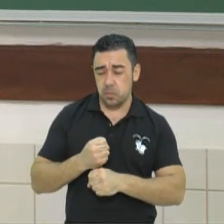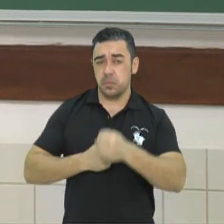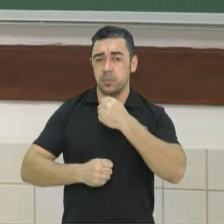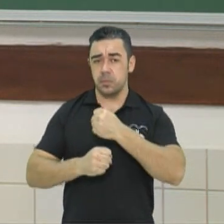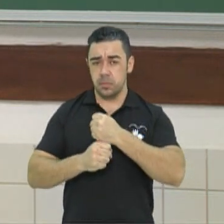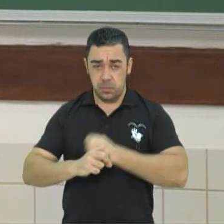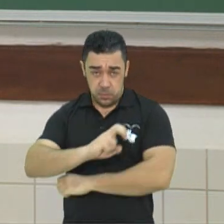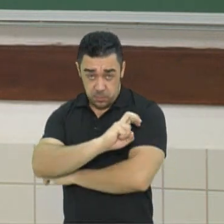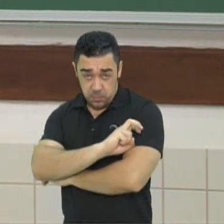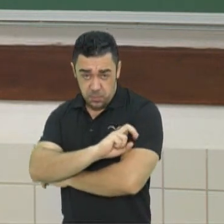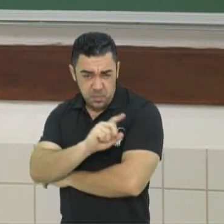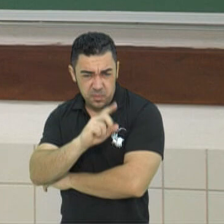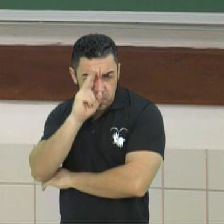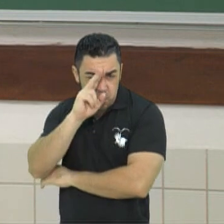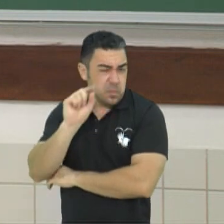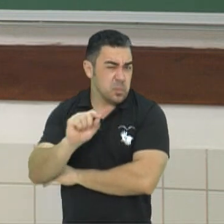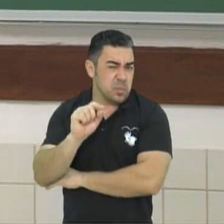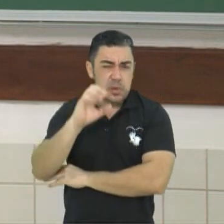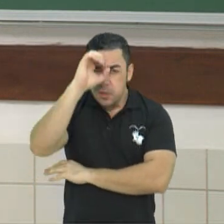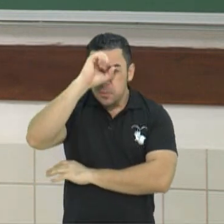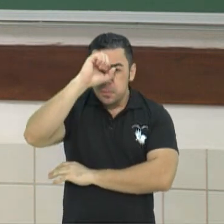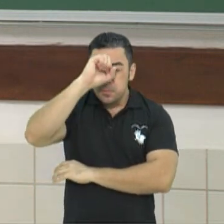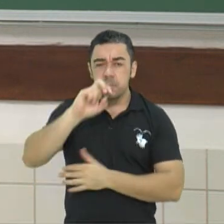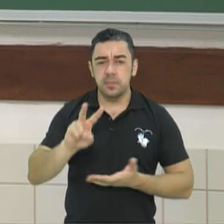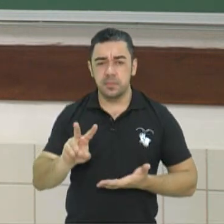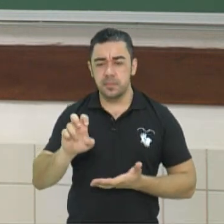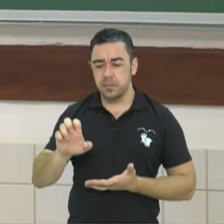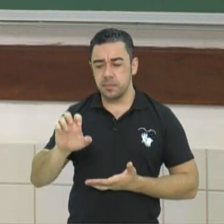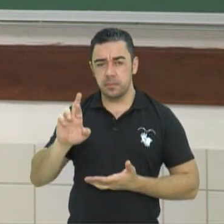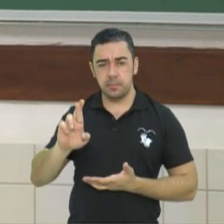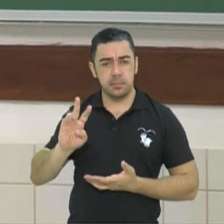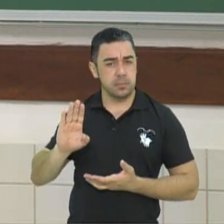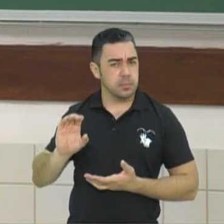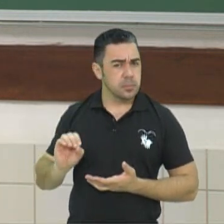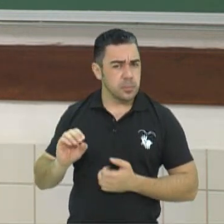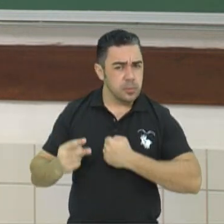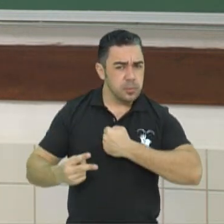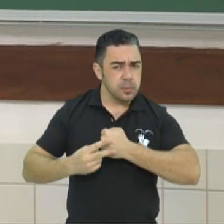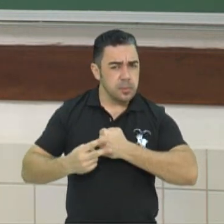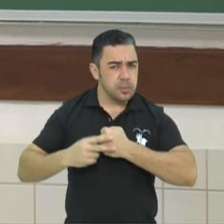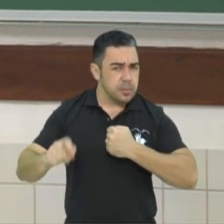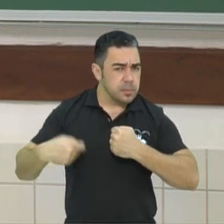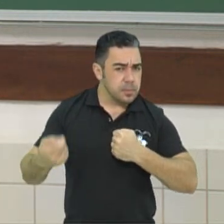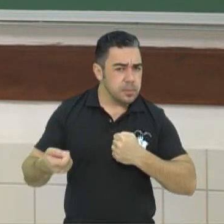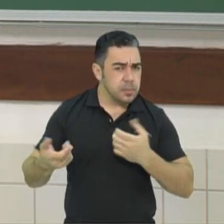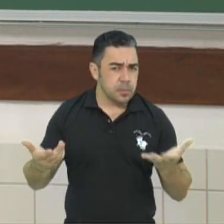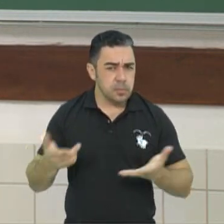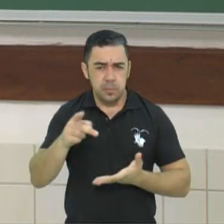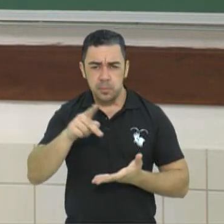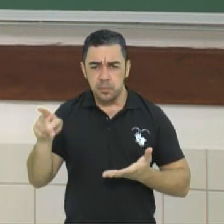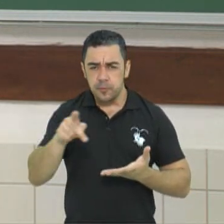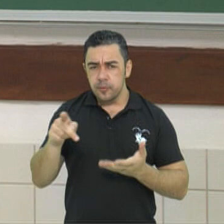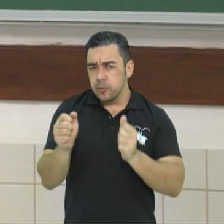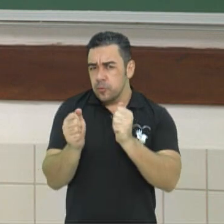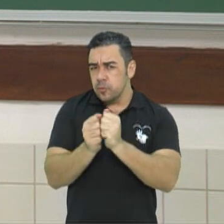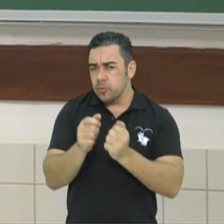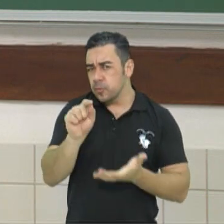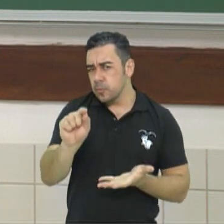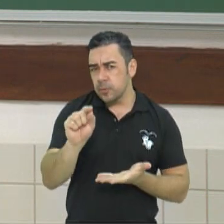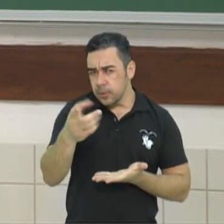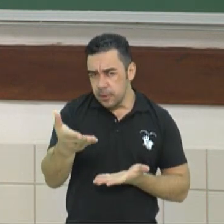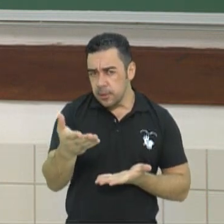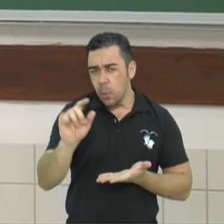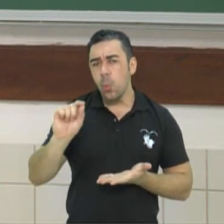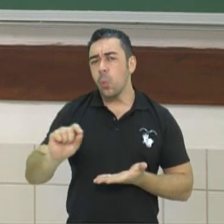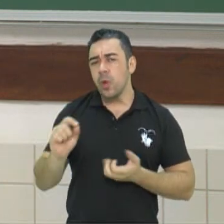anterior ou deste ano, o que você já viu sobre verbos? Será que a sua professora ou o seu professor trabalhou com você um pouquinho